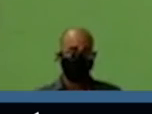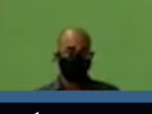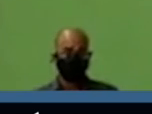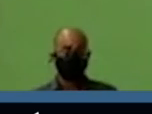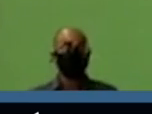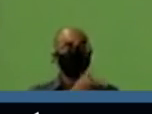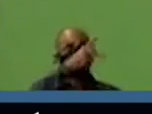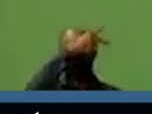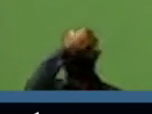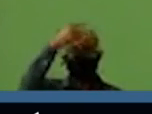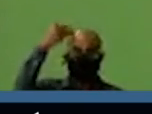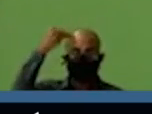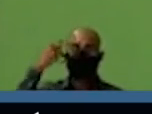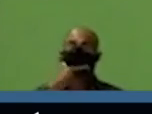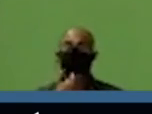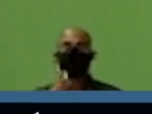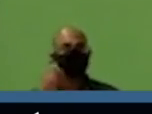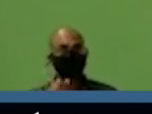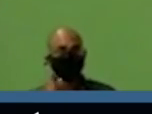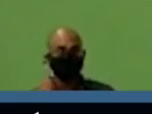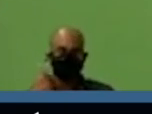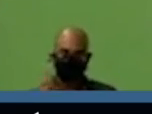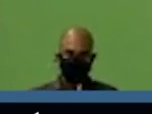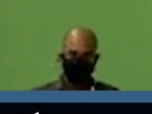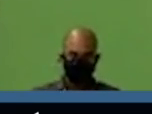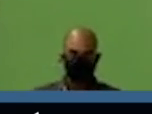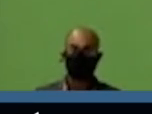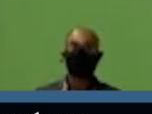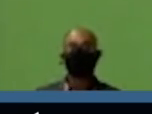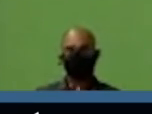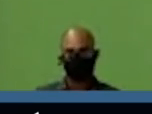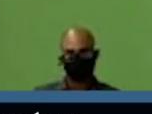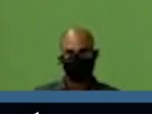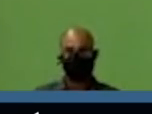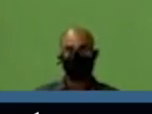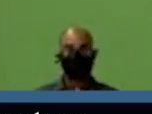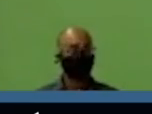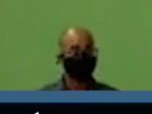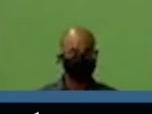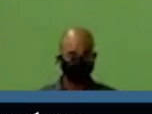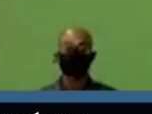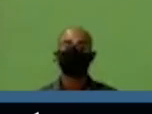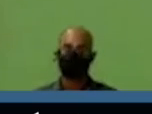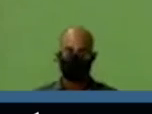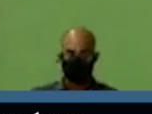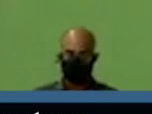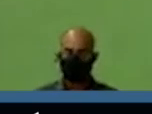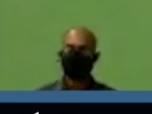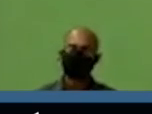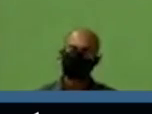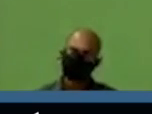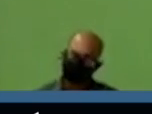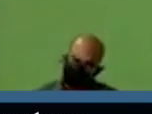gestores, aos prefeitos, aos trabalhadores de saúde que já estão cansados, mas que trabalhem